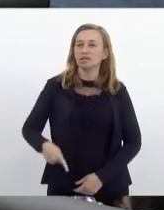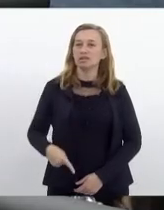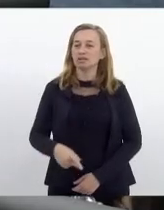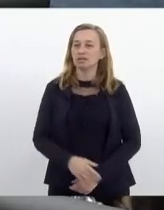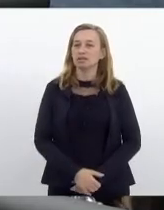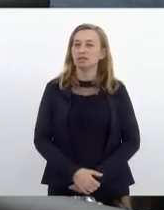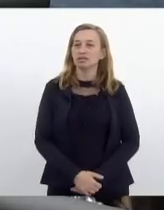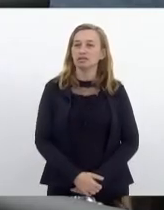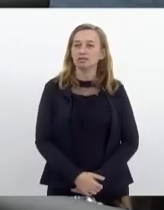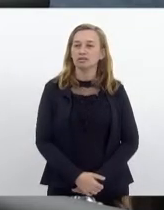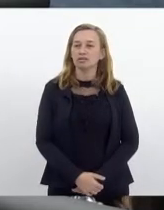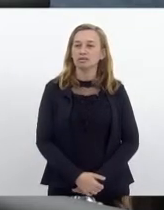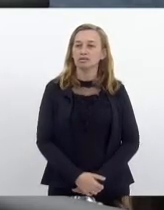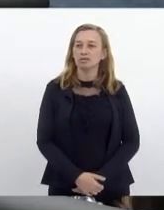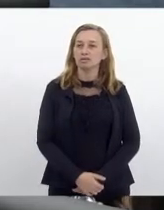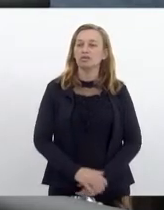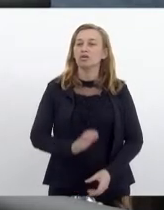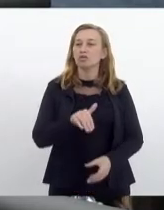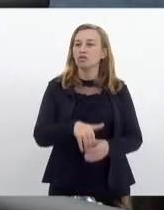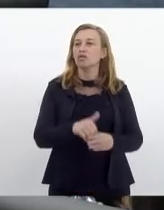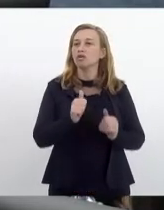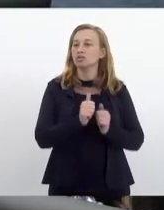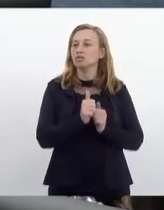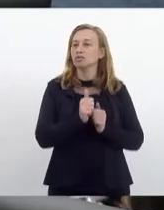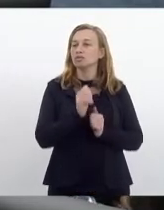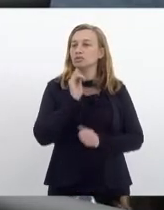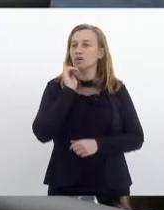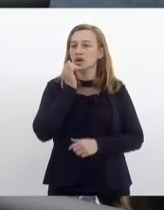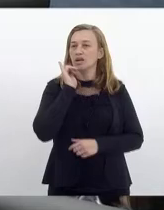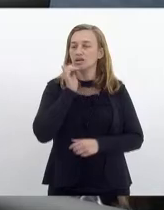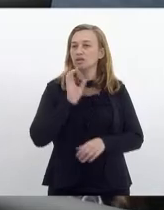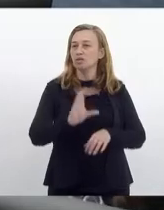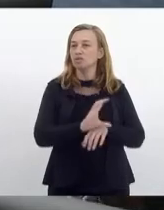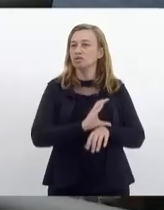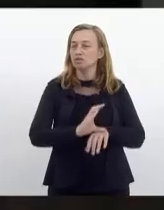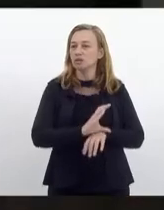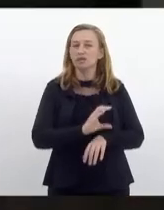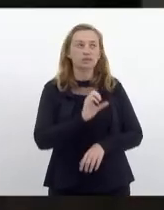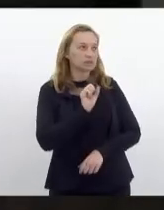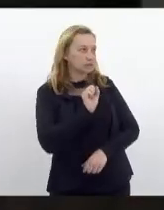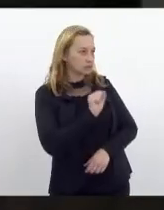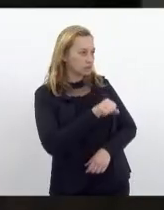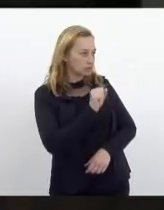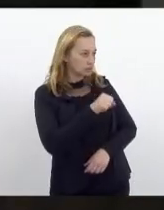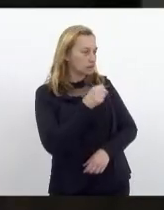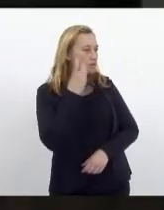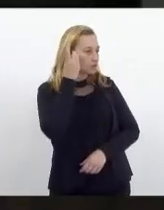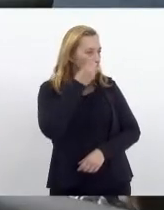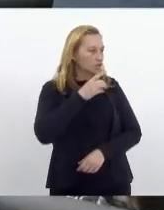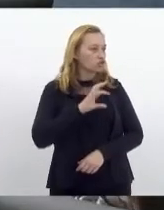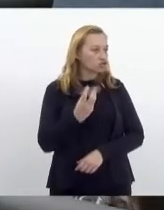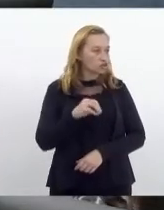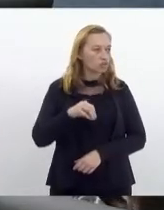Constituição. O voto do relator é pela constitucionalidade. Isso, deputado Chico.